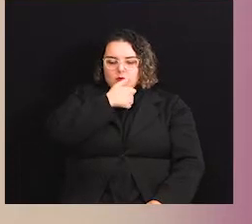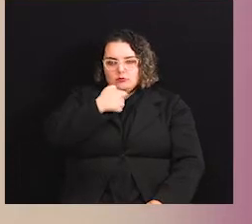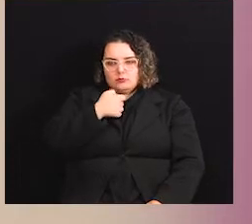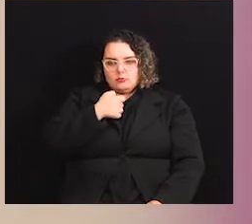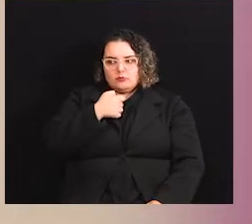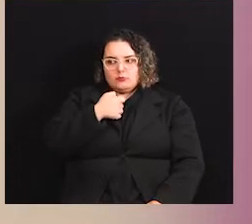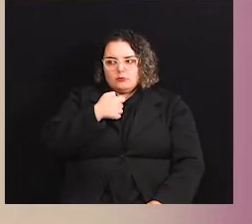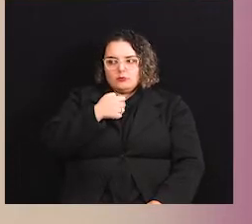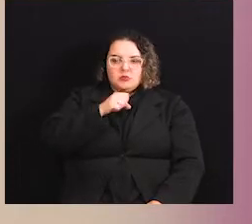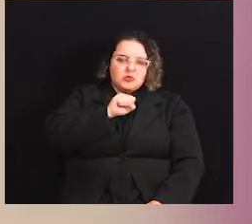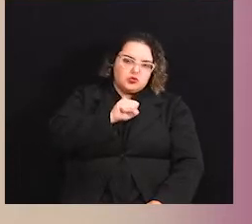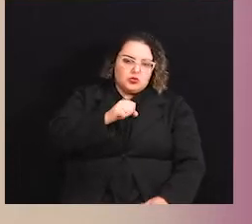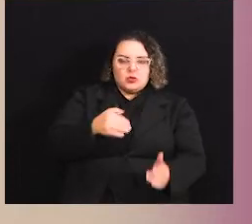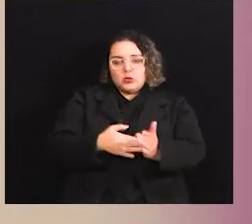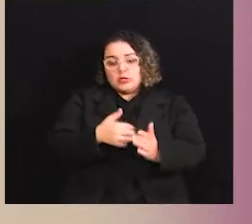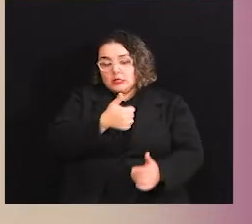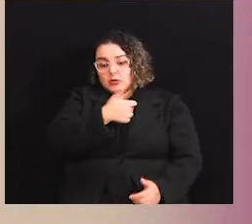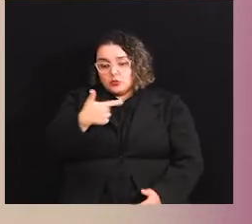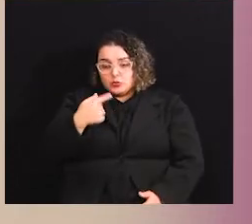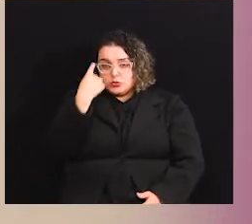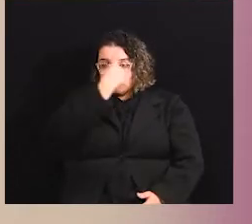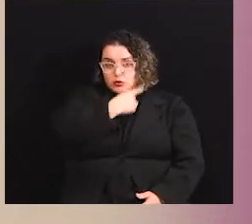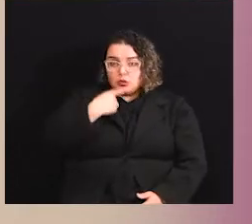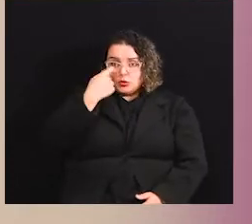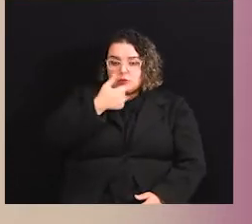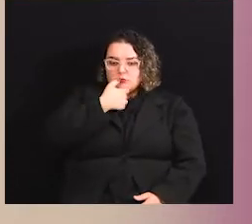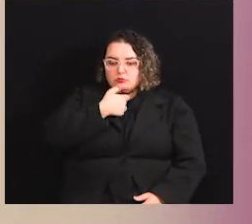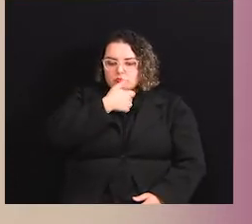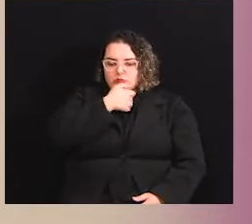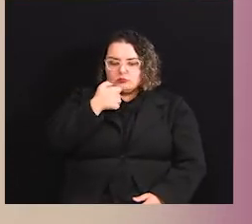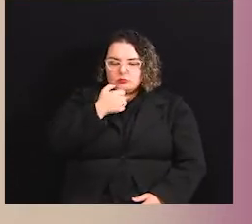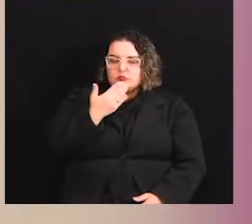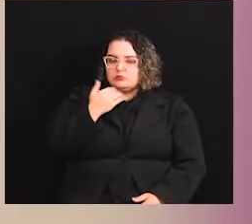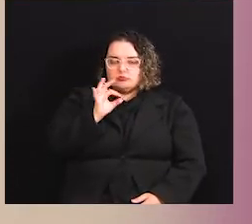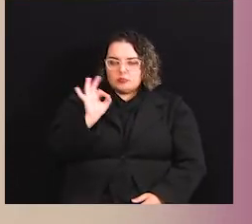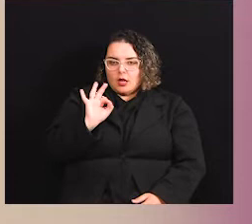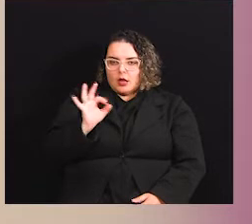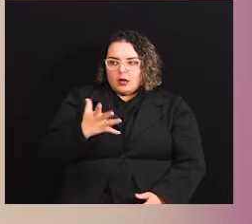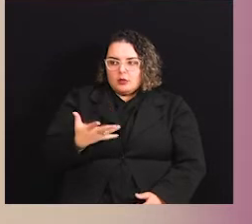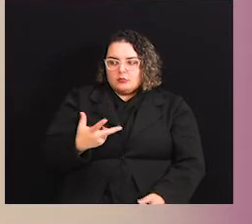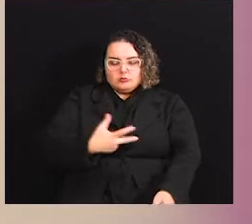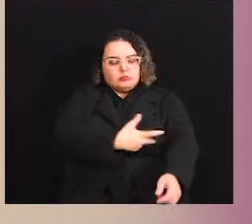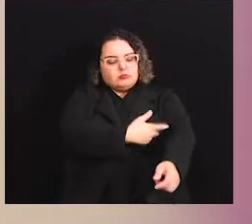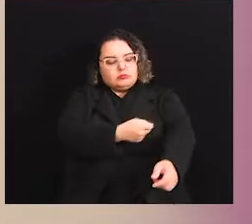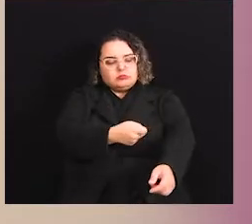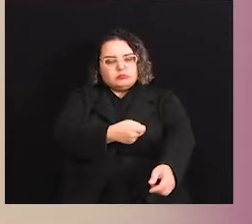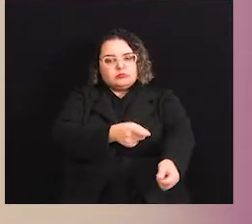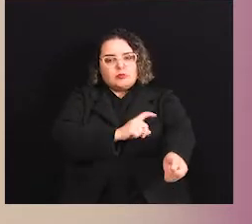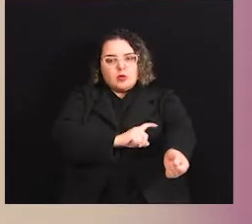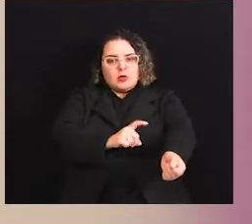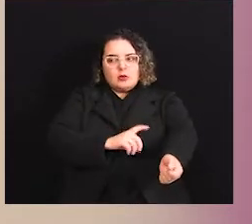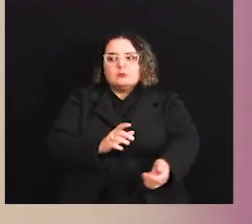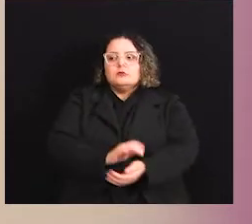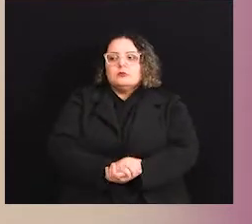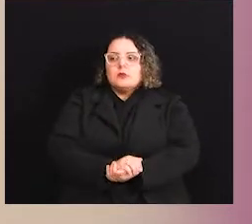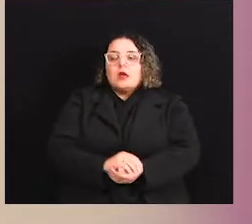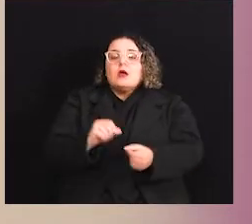A partir de 8 a 12 horas em jejum, o paciente dosa o teor de glicose na corrente sanguínea.